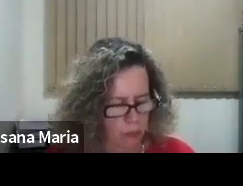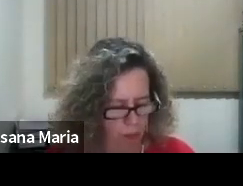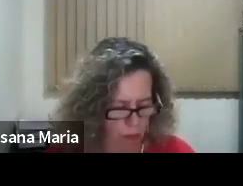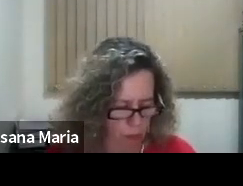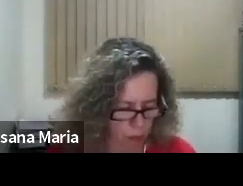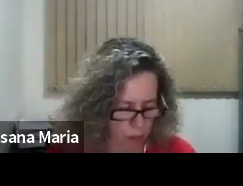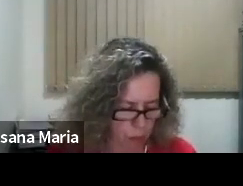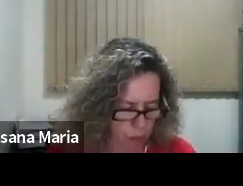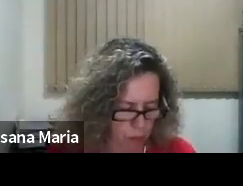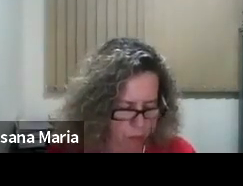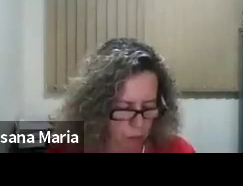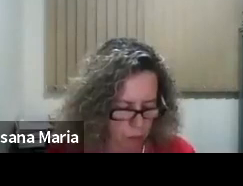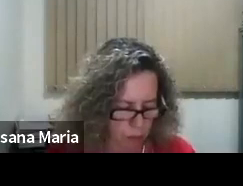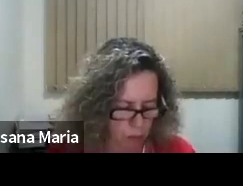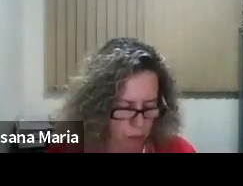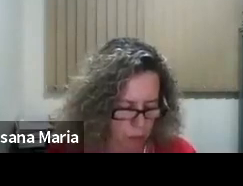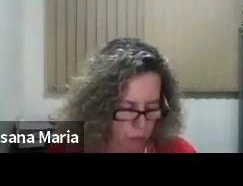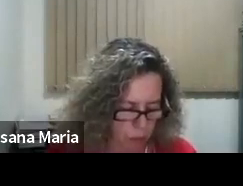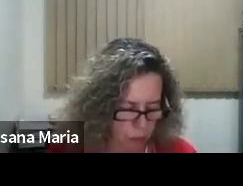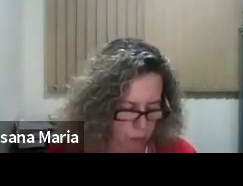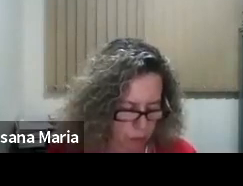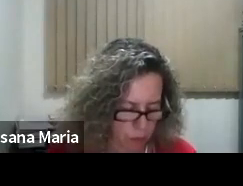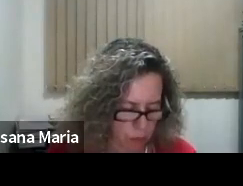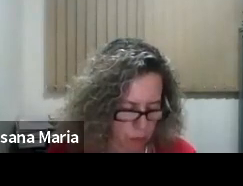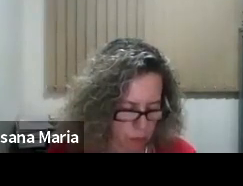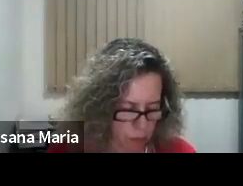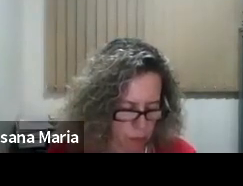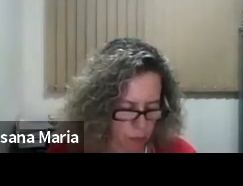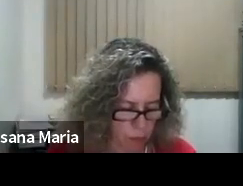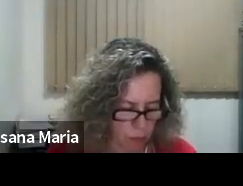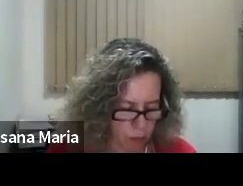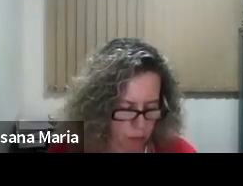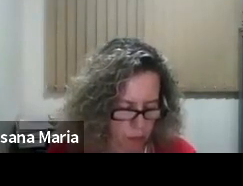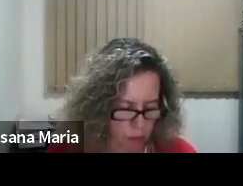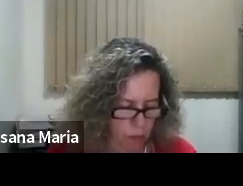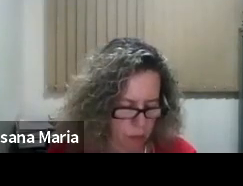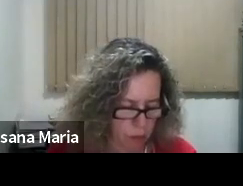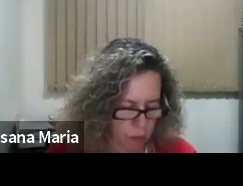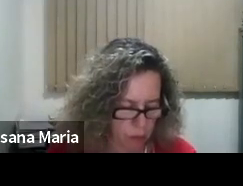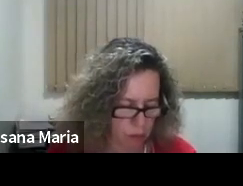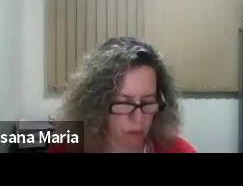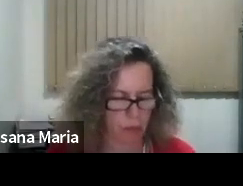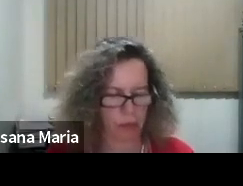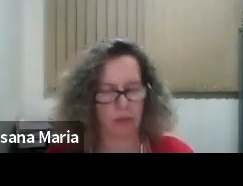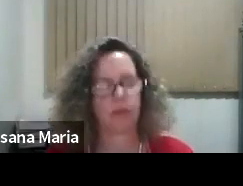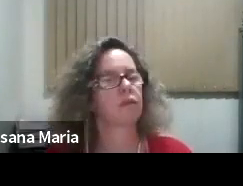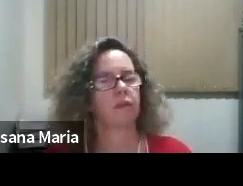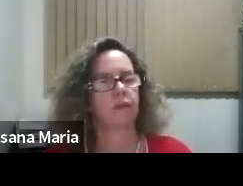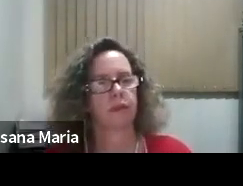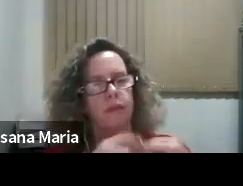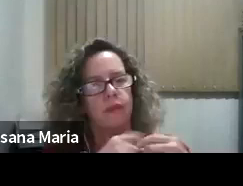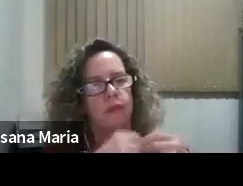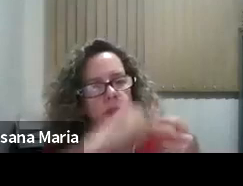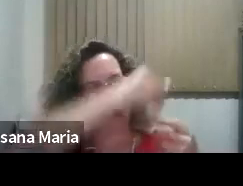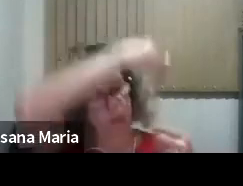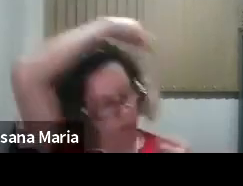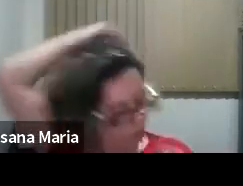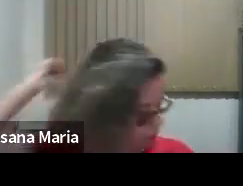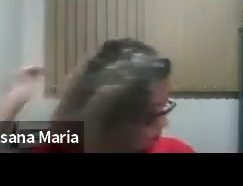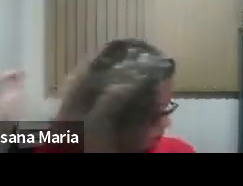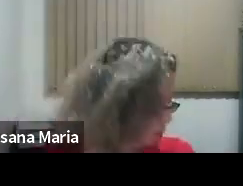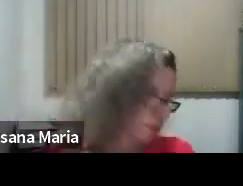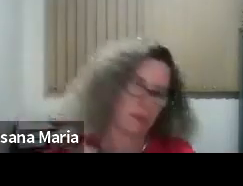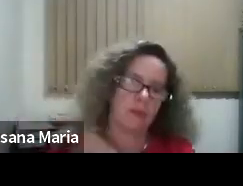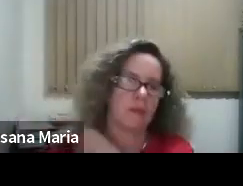gente está muito junto e misturado, né? Então, quem trabalha com linguística aplicada, quem trabalha com educação linguística, quem trabalha com